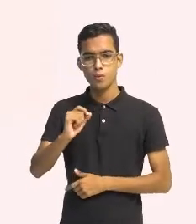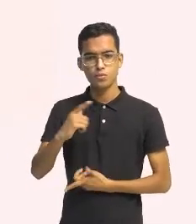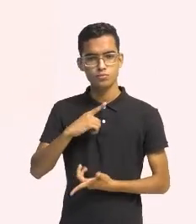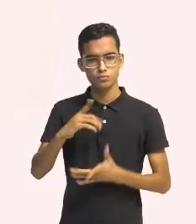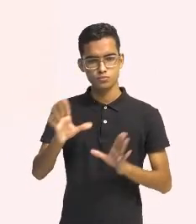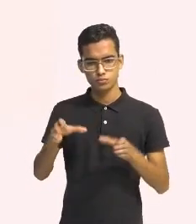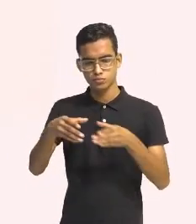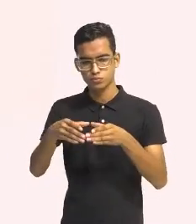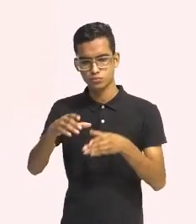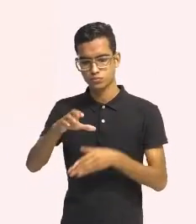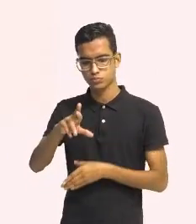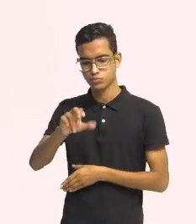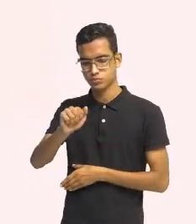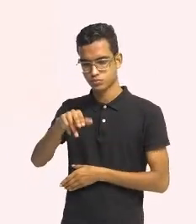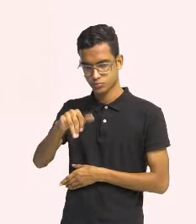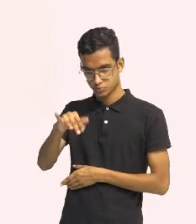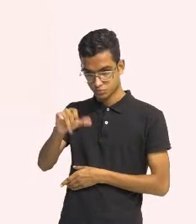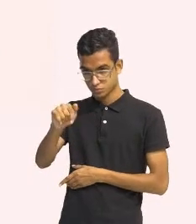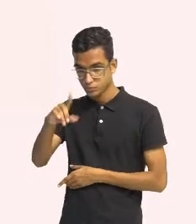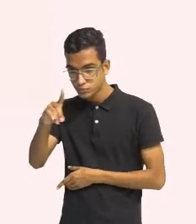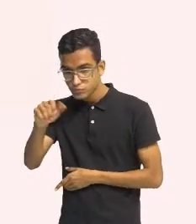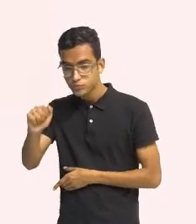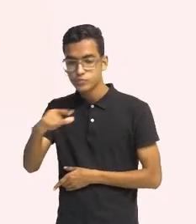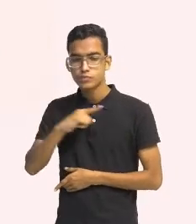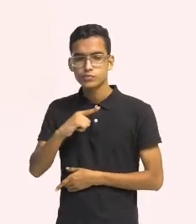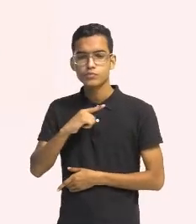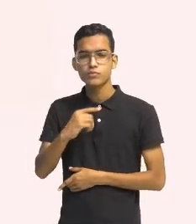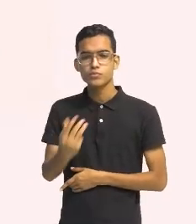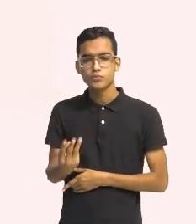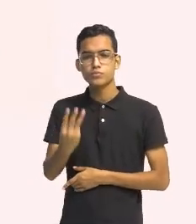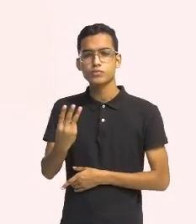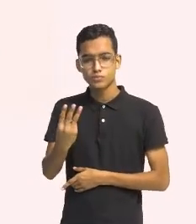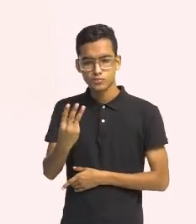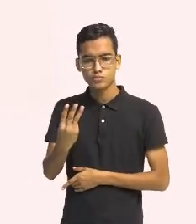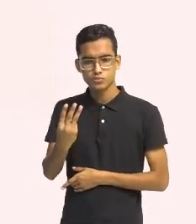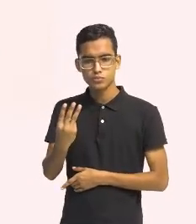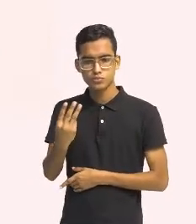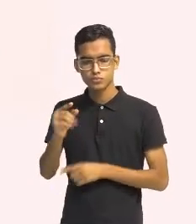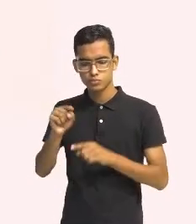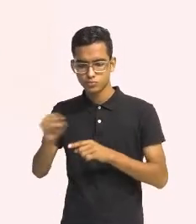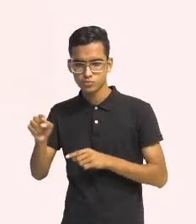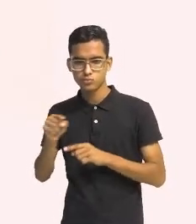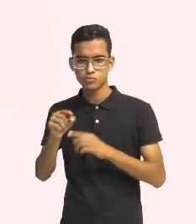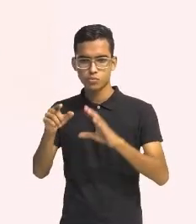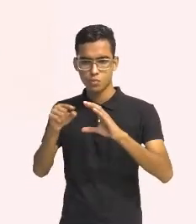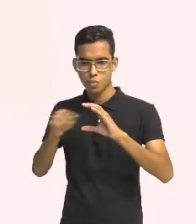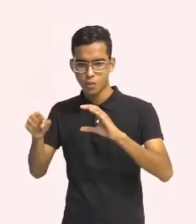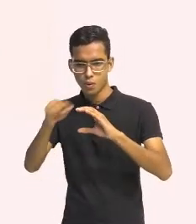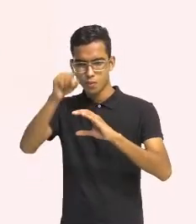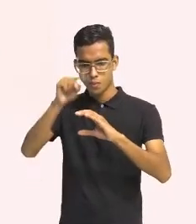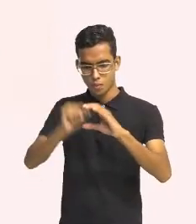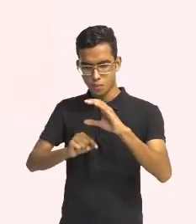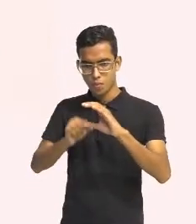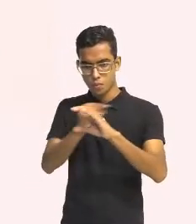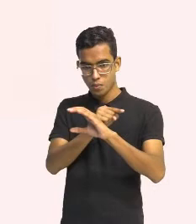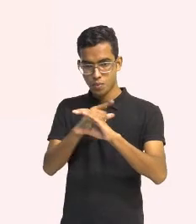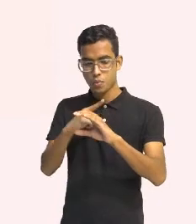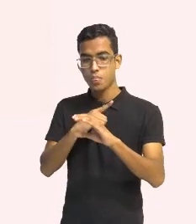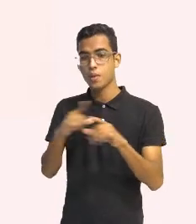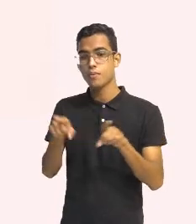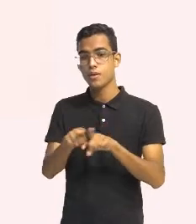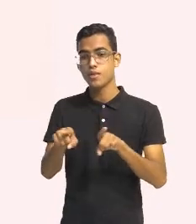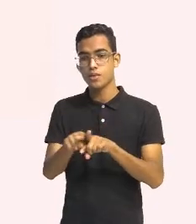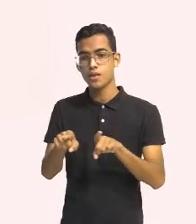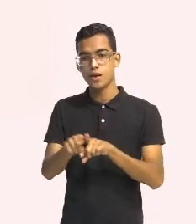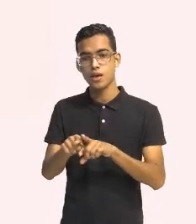quê? Porque a gente tem 3 extremidades e a gente também tem um carbono terciário, tá?